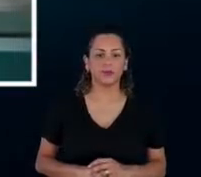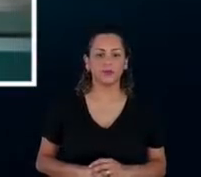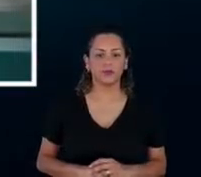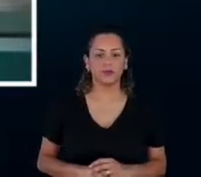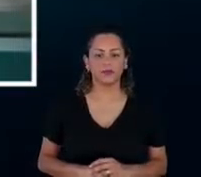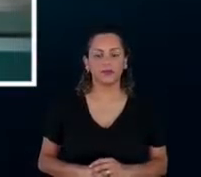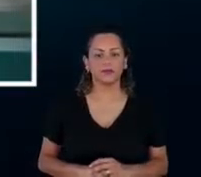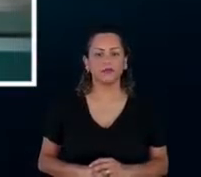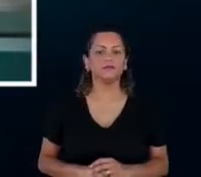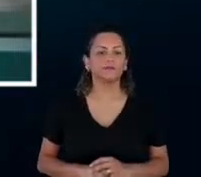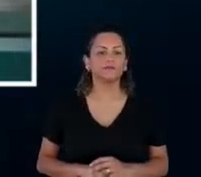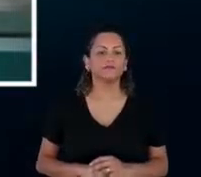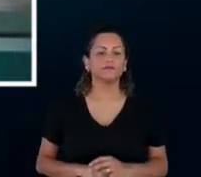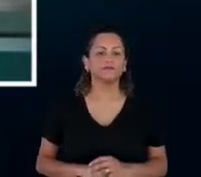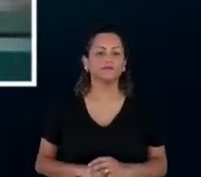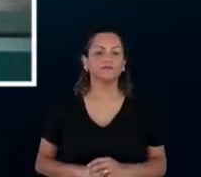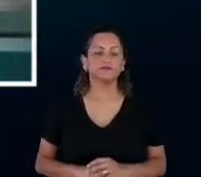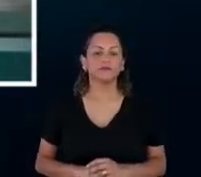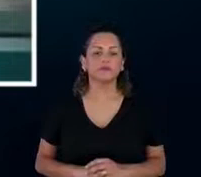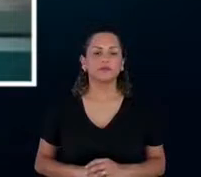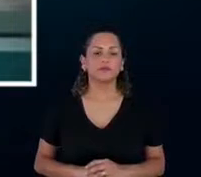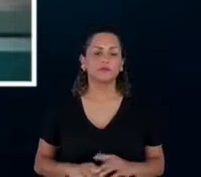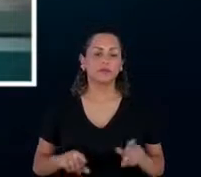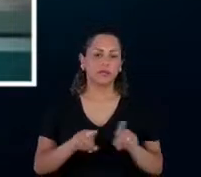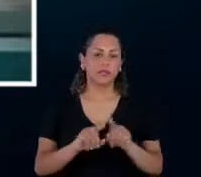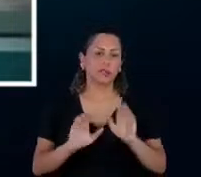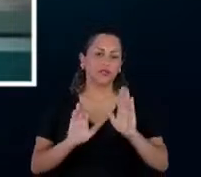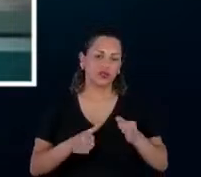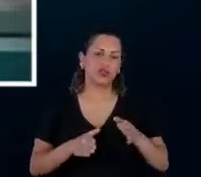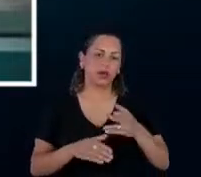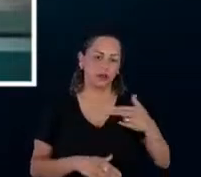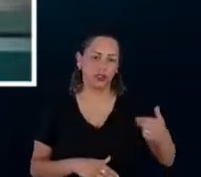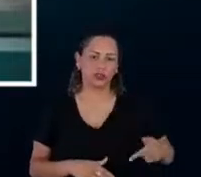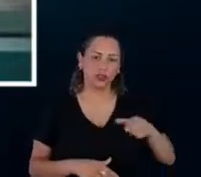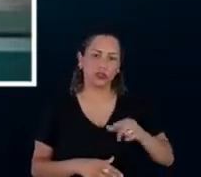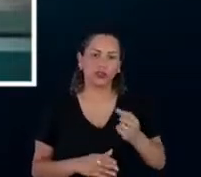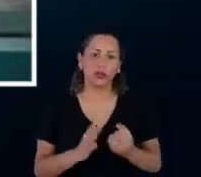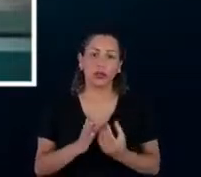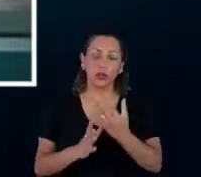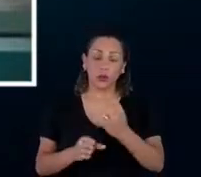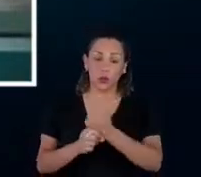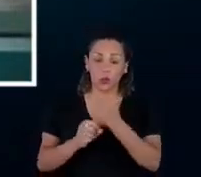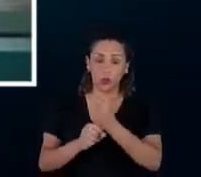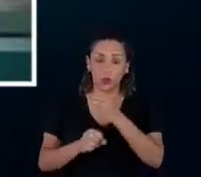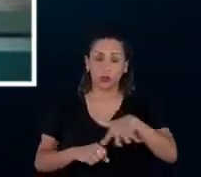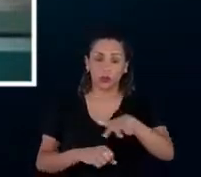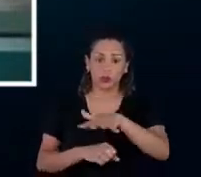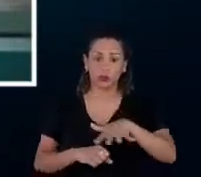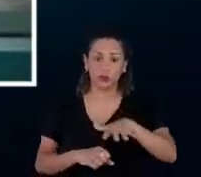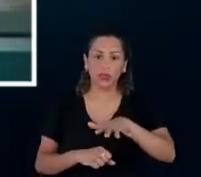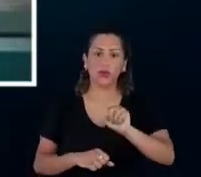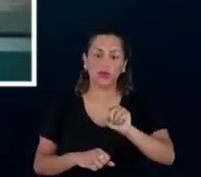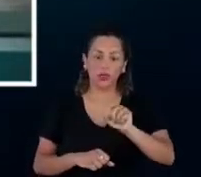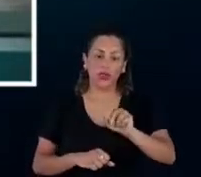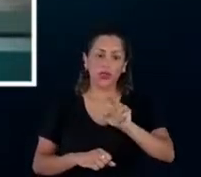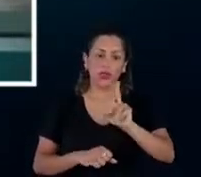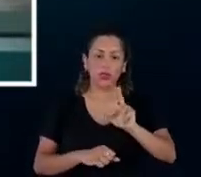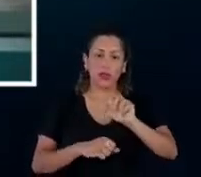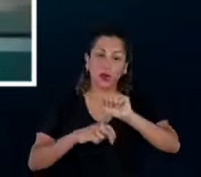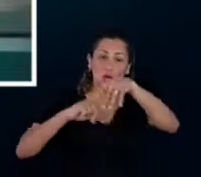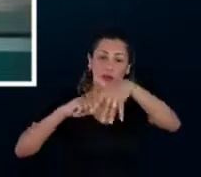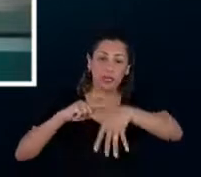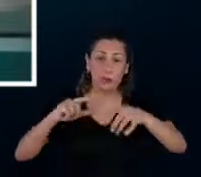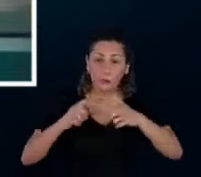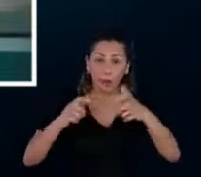E a State Grid Jiangsu já construiu uma maior usina elétrica virtual do mundo. E esse é